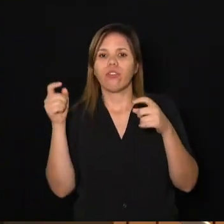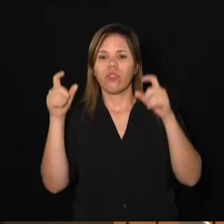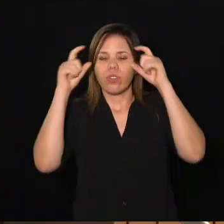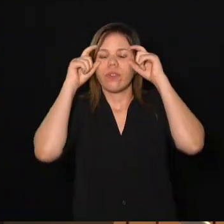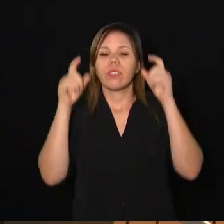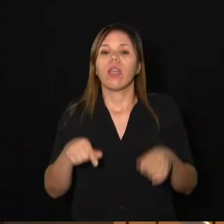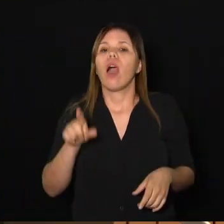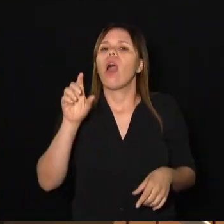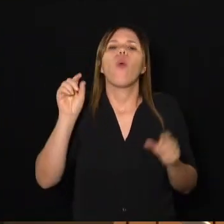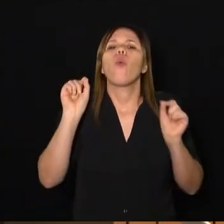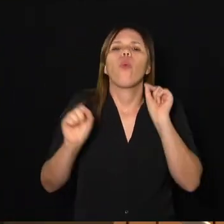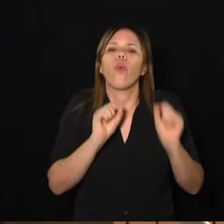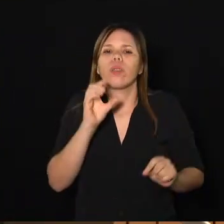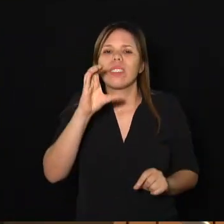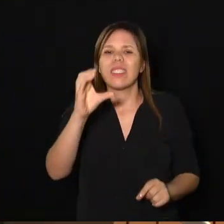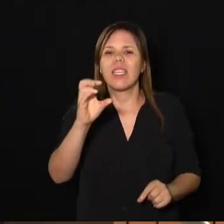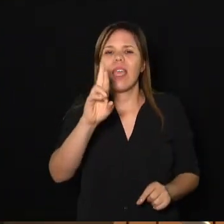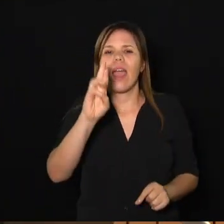CRM